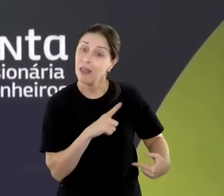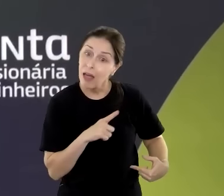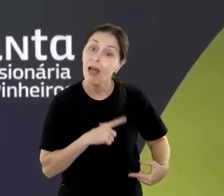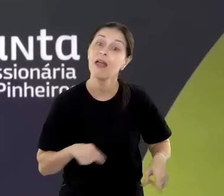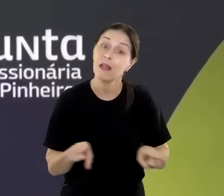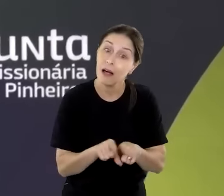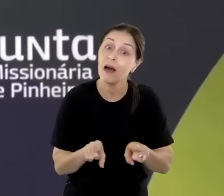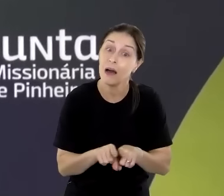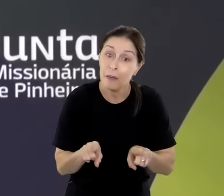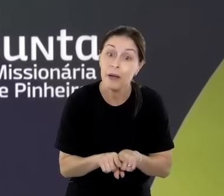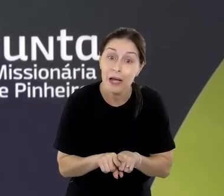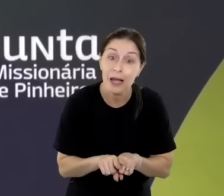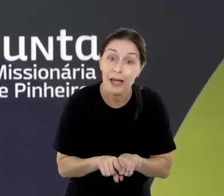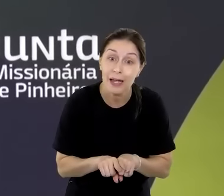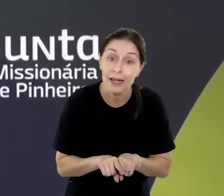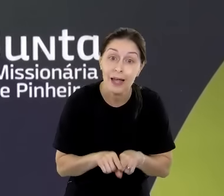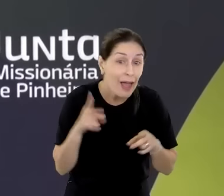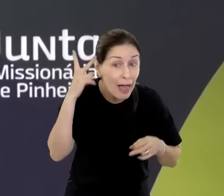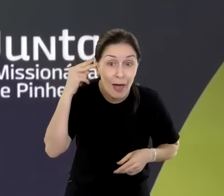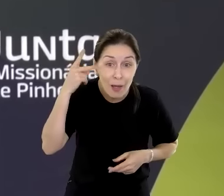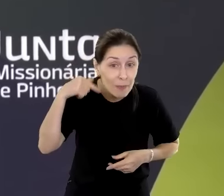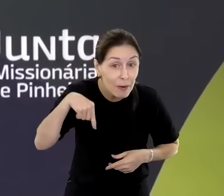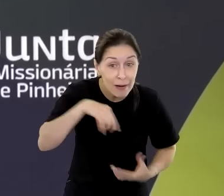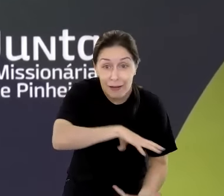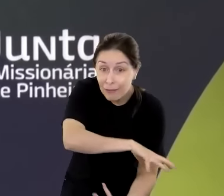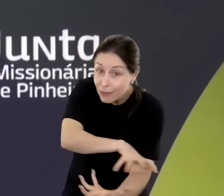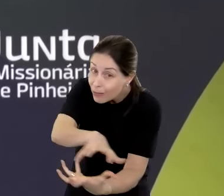natureza humana neste mundo caído.